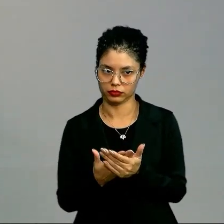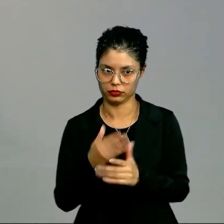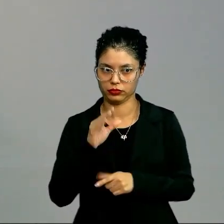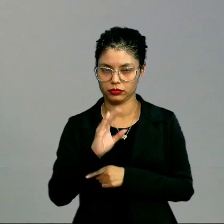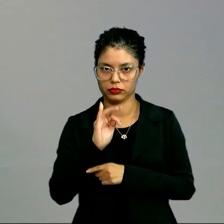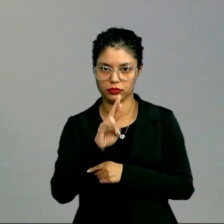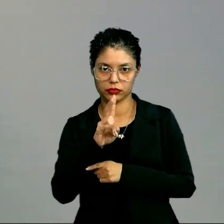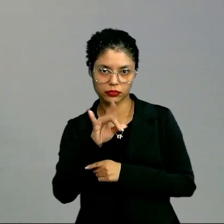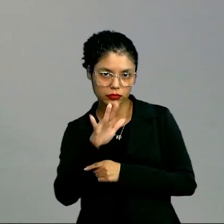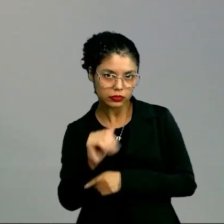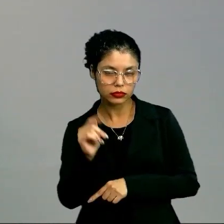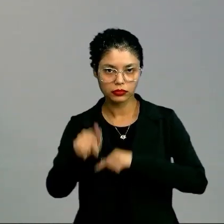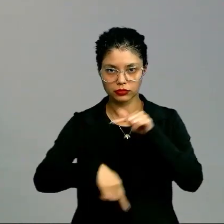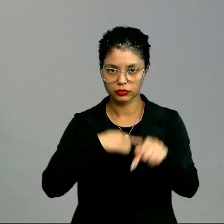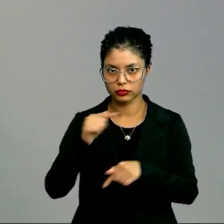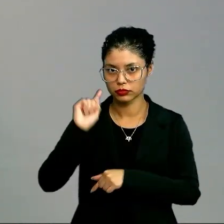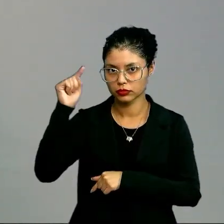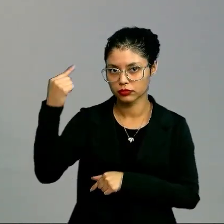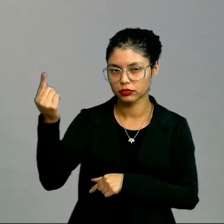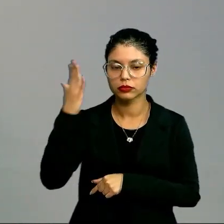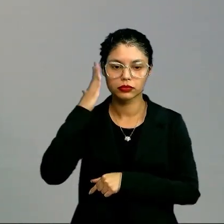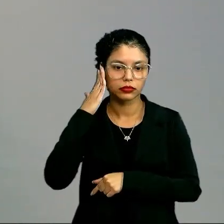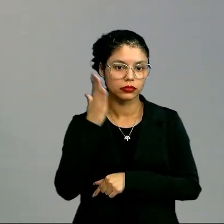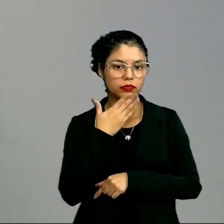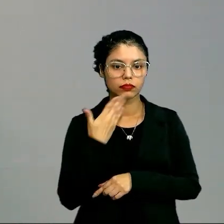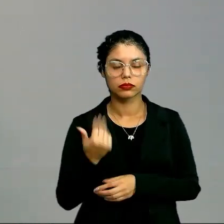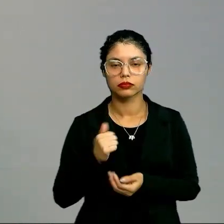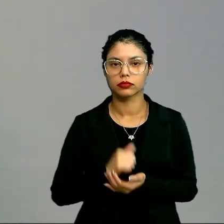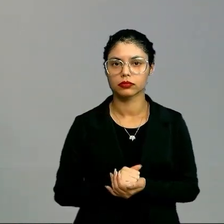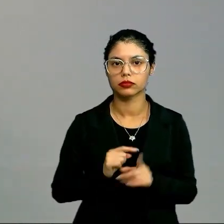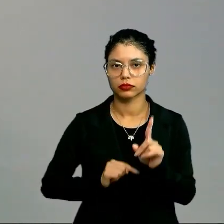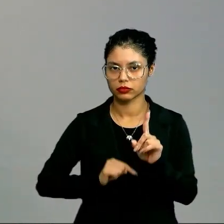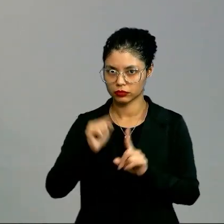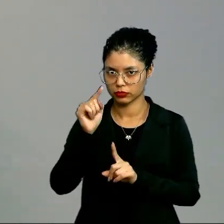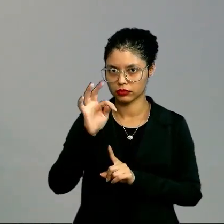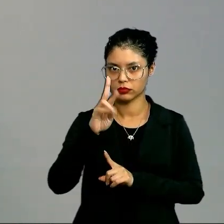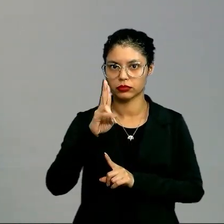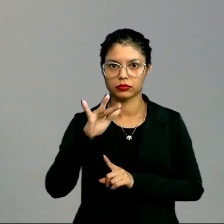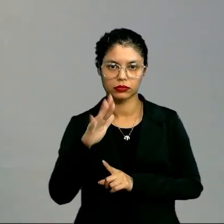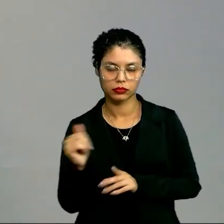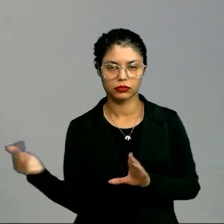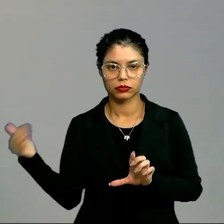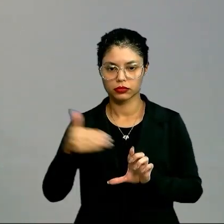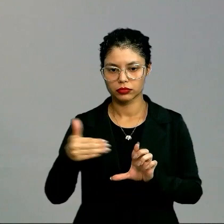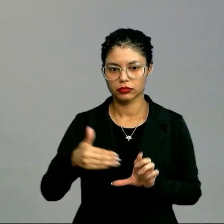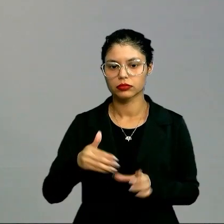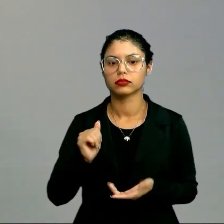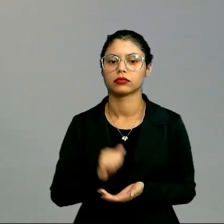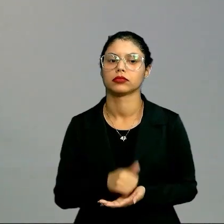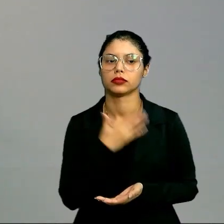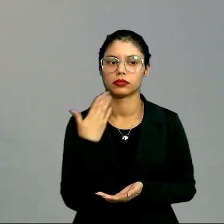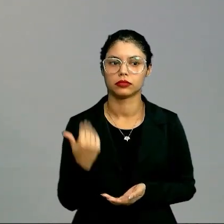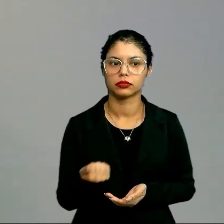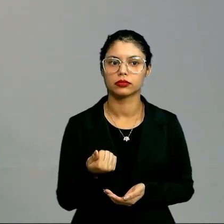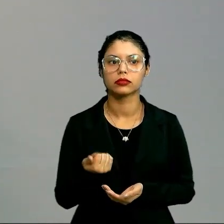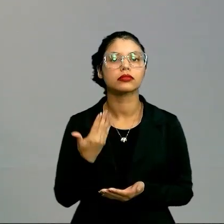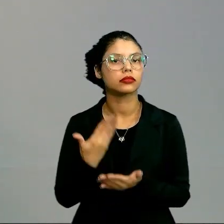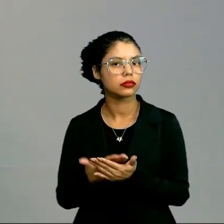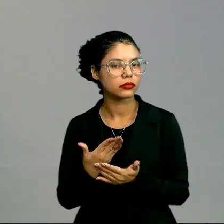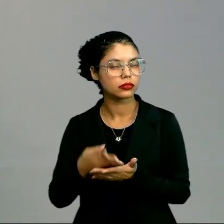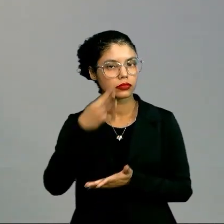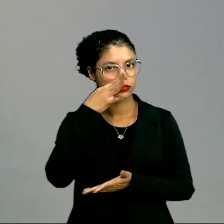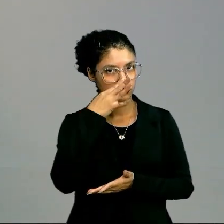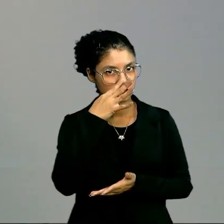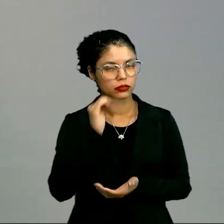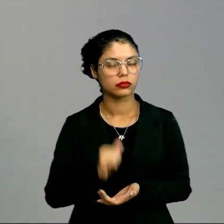cinética química. Lá vocês irão compreender melhor o fator temperatura. Então, continue acessando as plataformas e assistam essas aulas se vocês